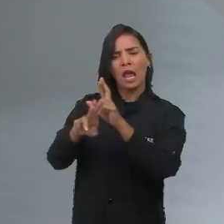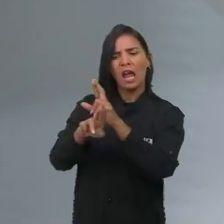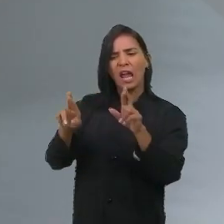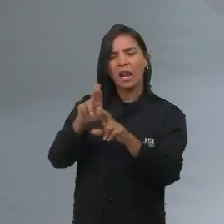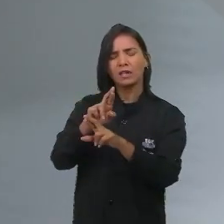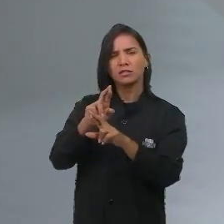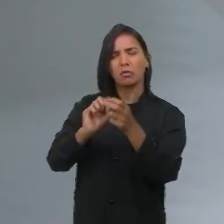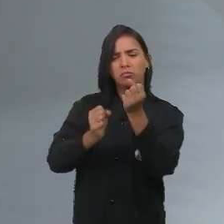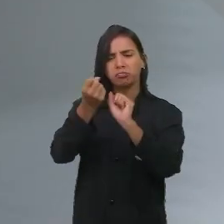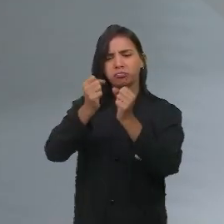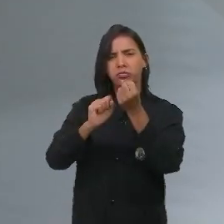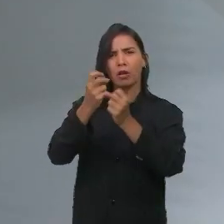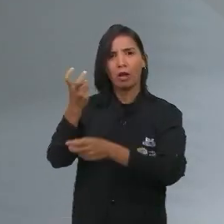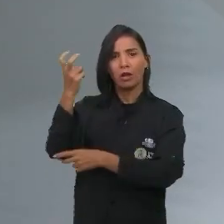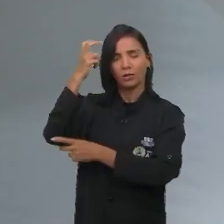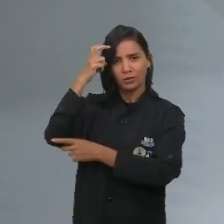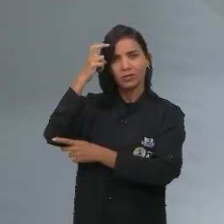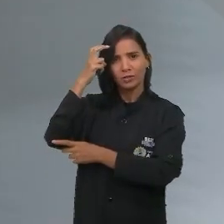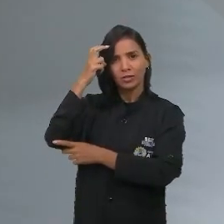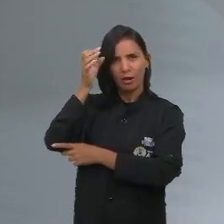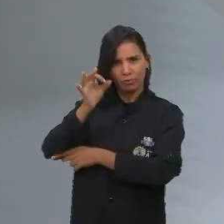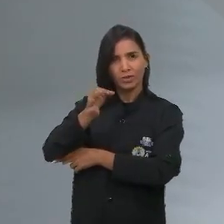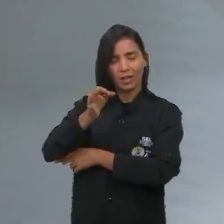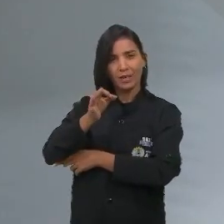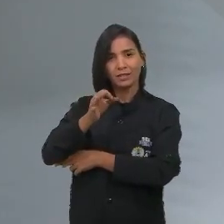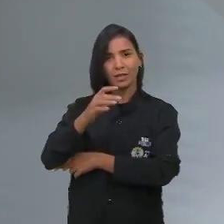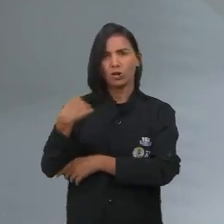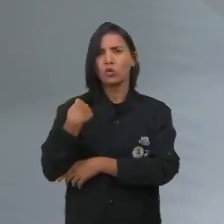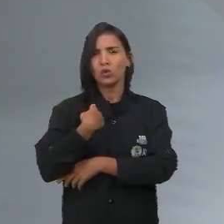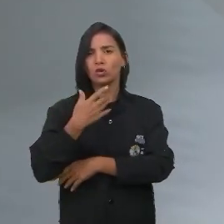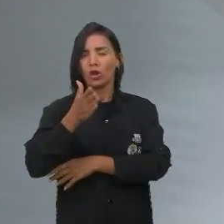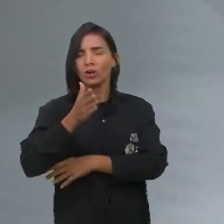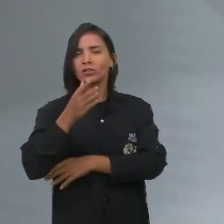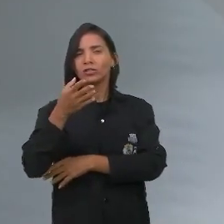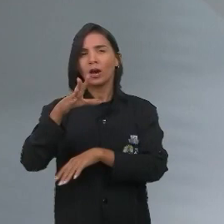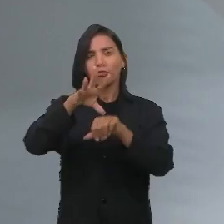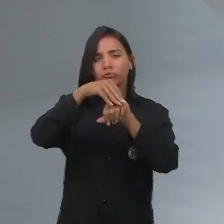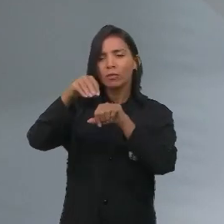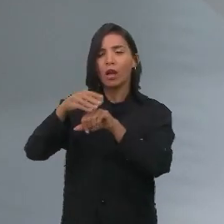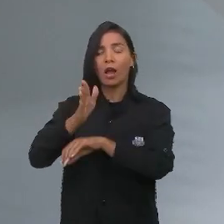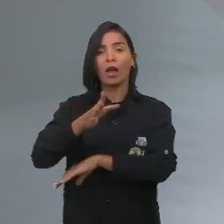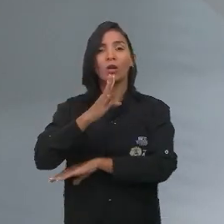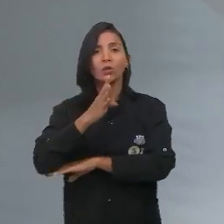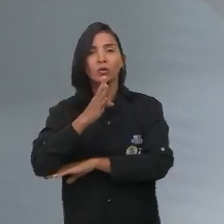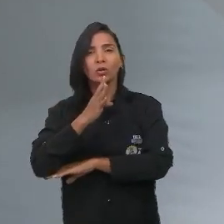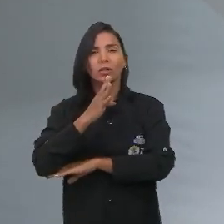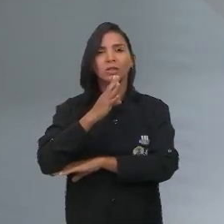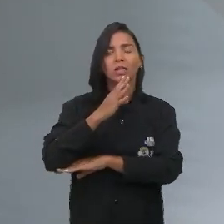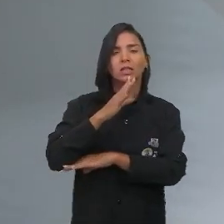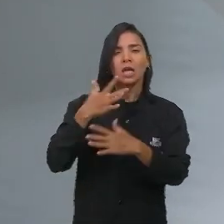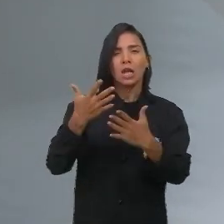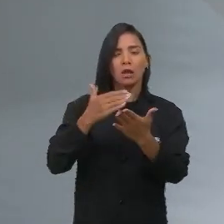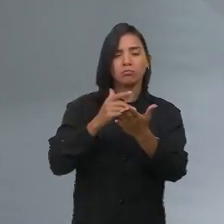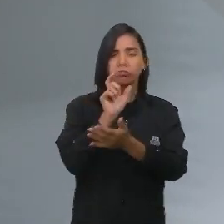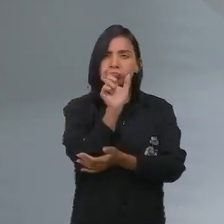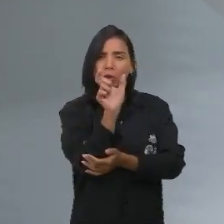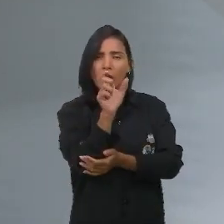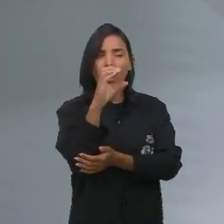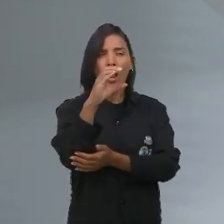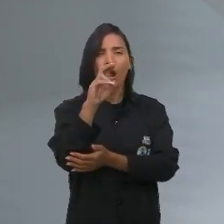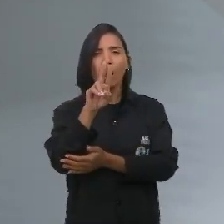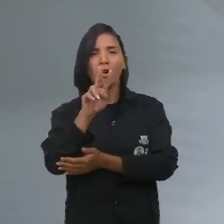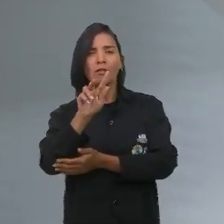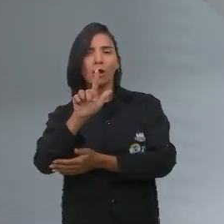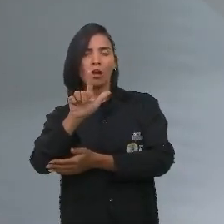indústria cultural. Todos nós já possuímos conhecimentos prévios e nós sabemos que a palavra cultura,